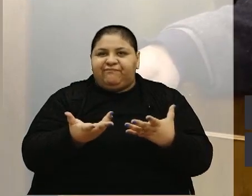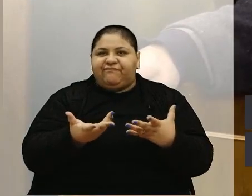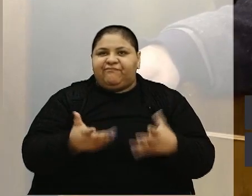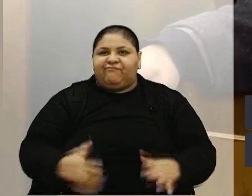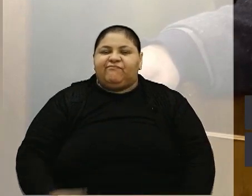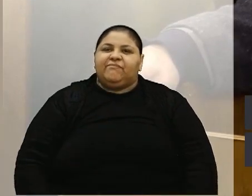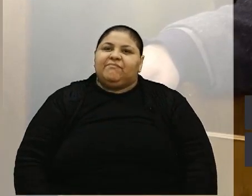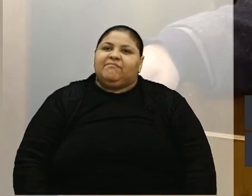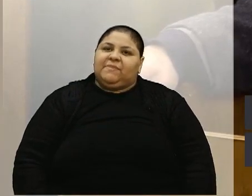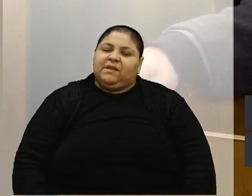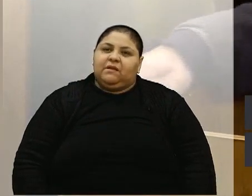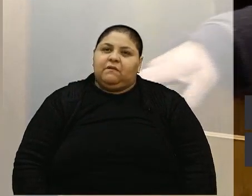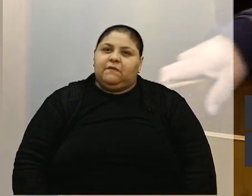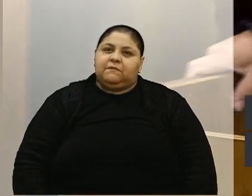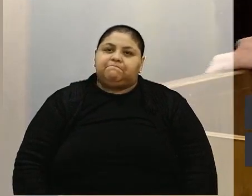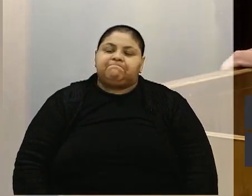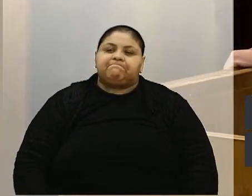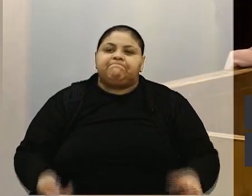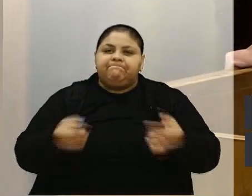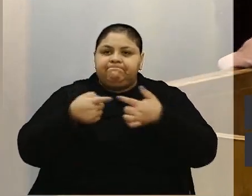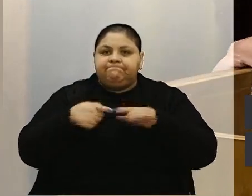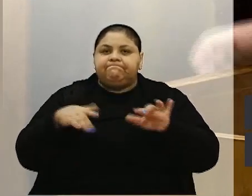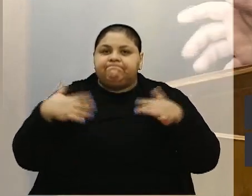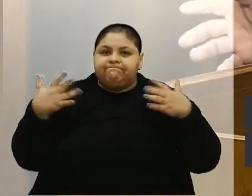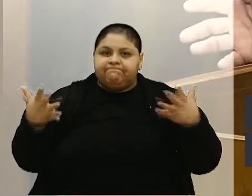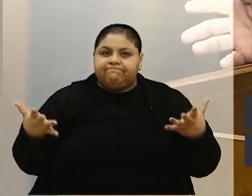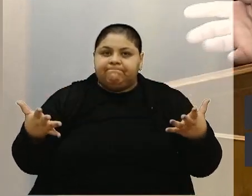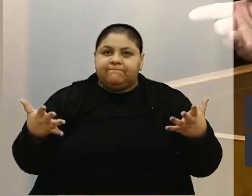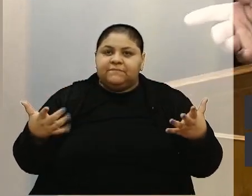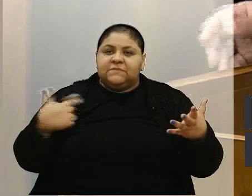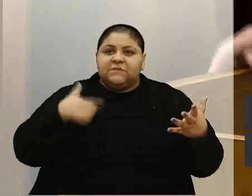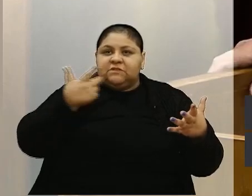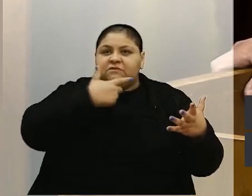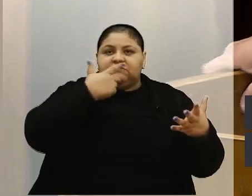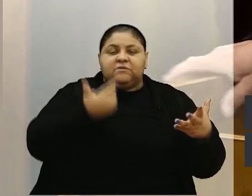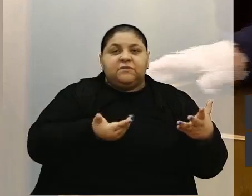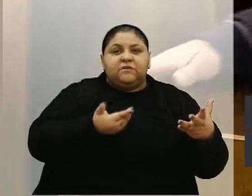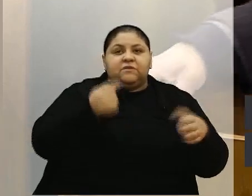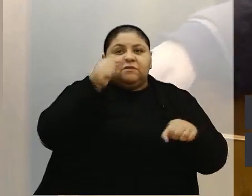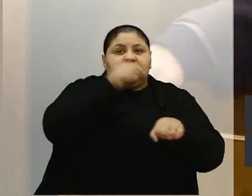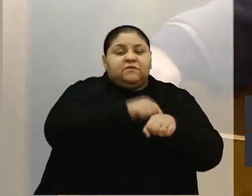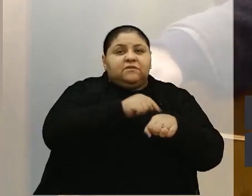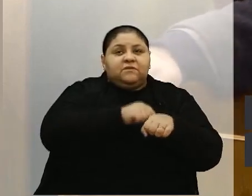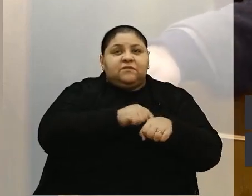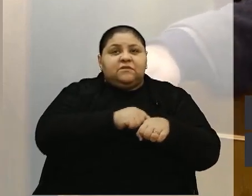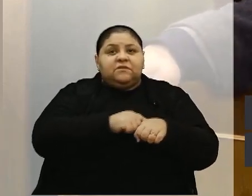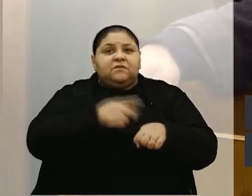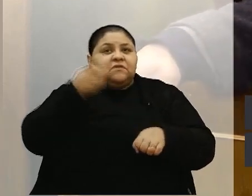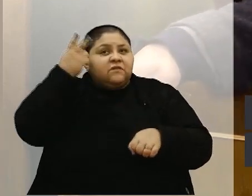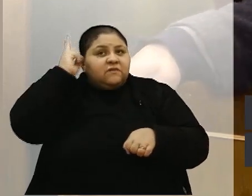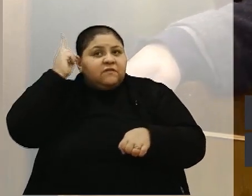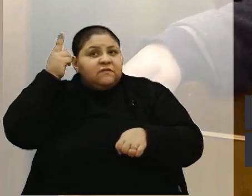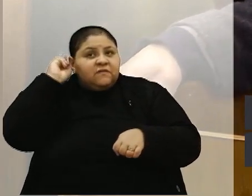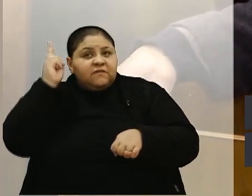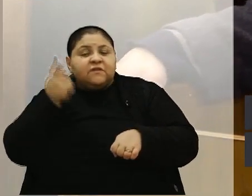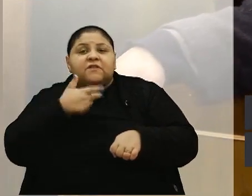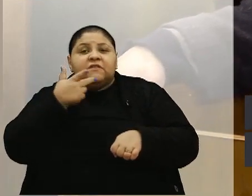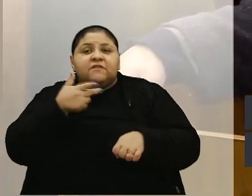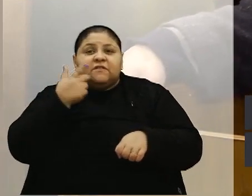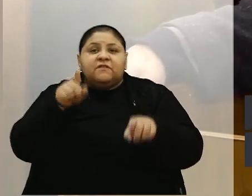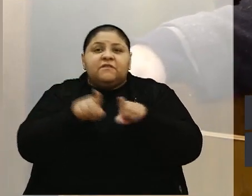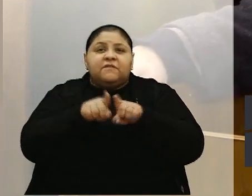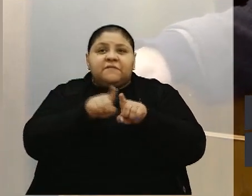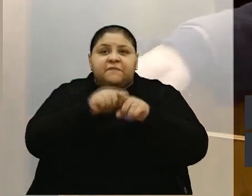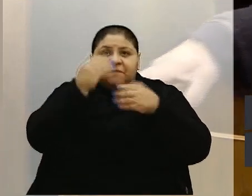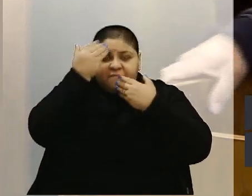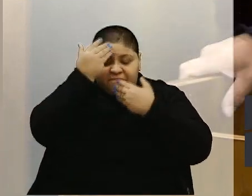sentido. Mas, gente, eu era para falar um tempo, o Valdir Walter viria falar outro tempo. Eu fico